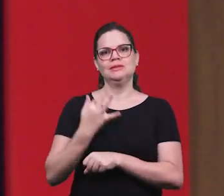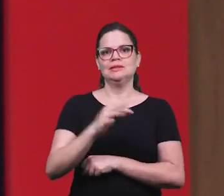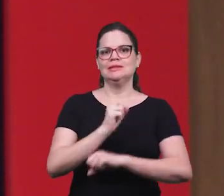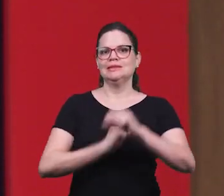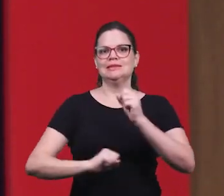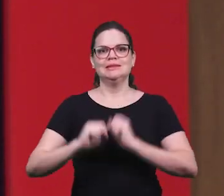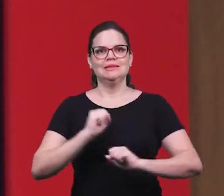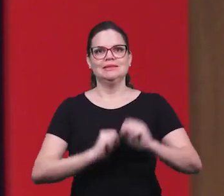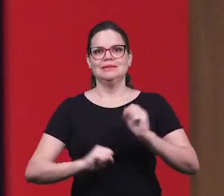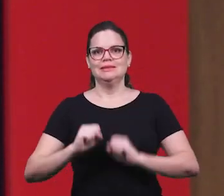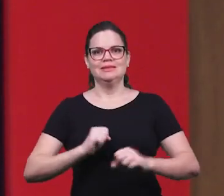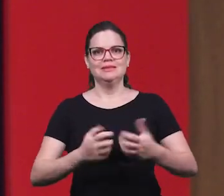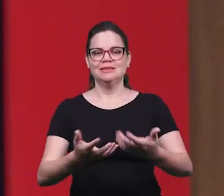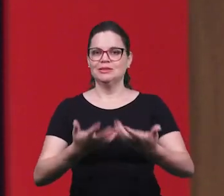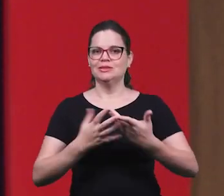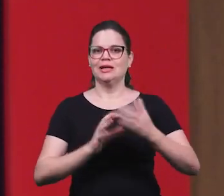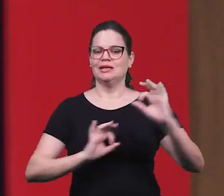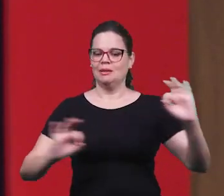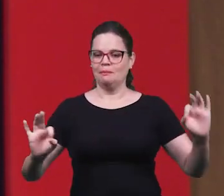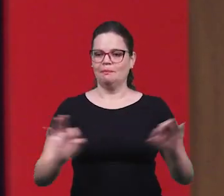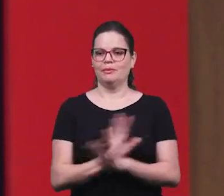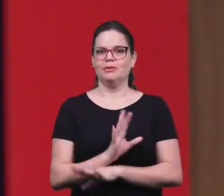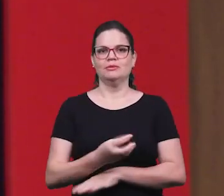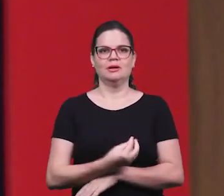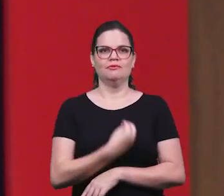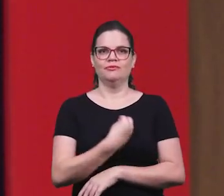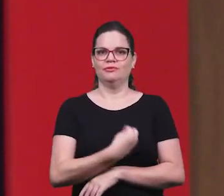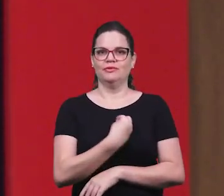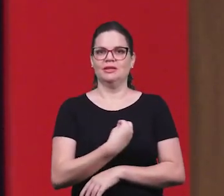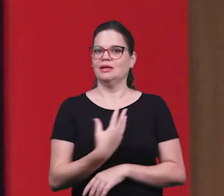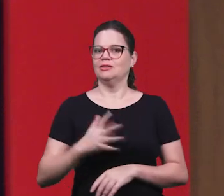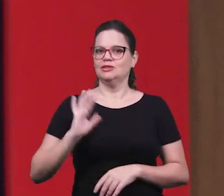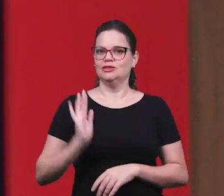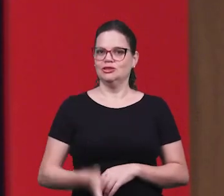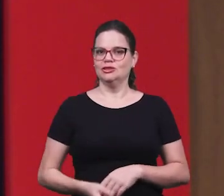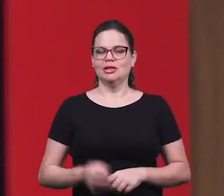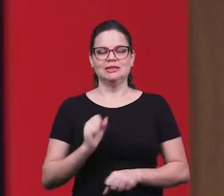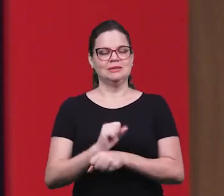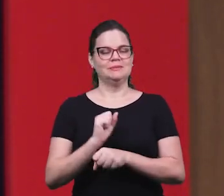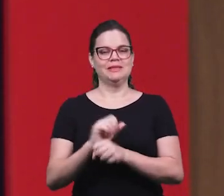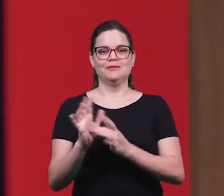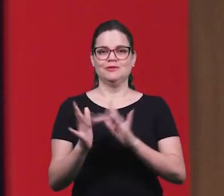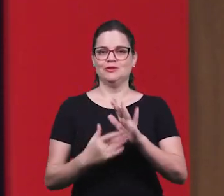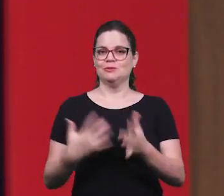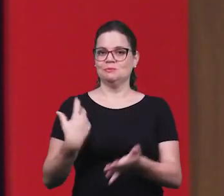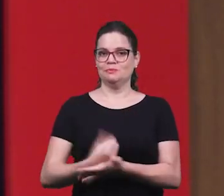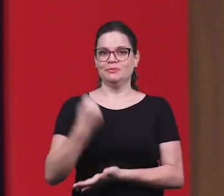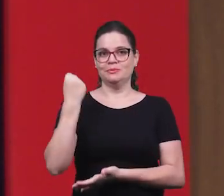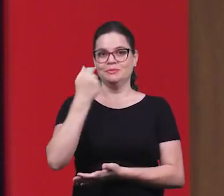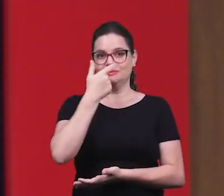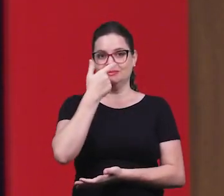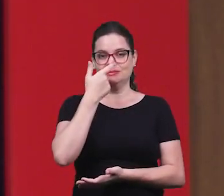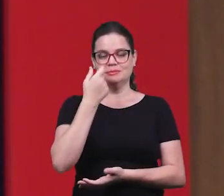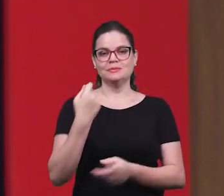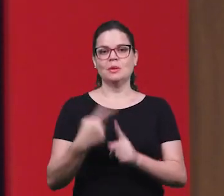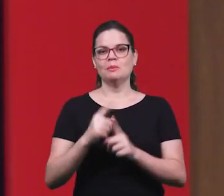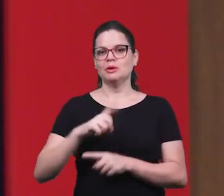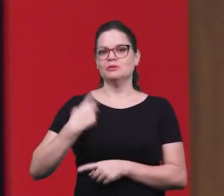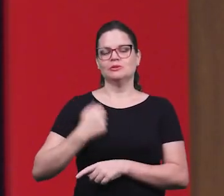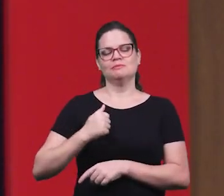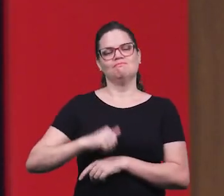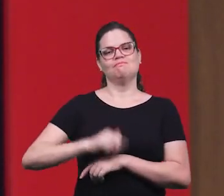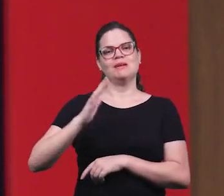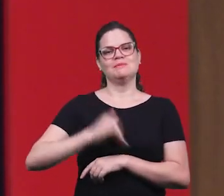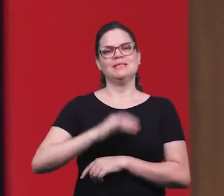estarmos aquilo que o professor Cleiton e o pastor Tiago disse, estarmos preparados para a volta do Senhor Jesus, porque é o que mais nós desejamos.